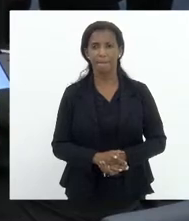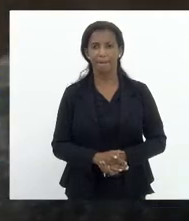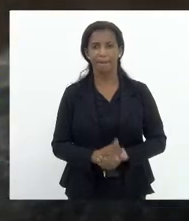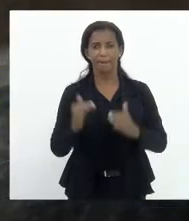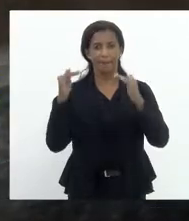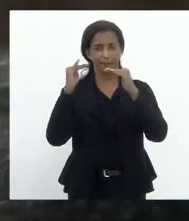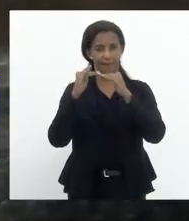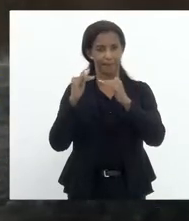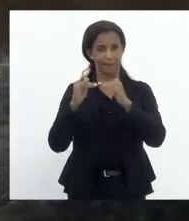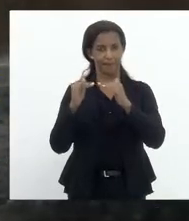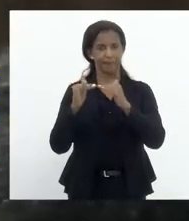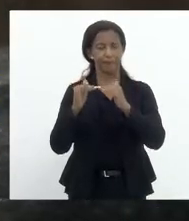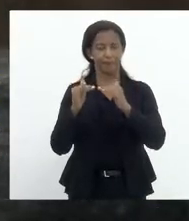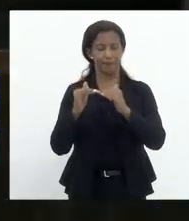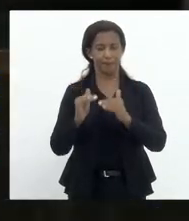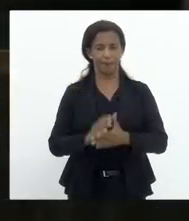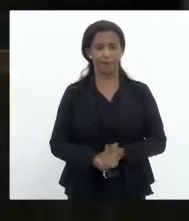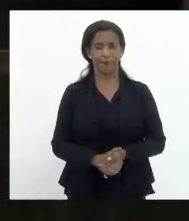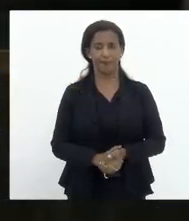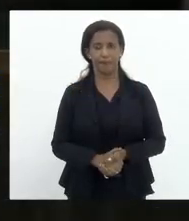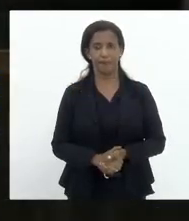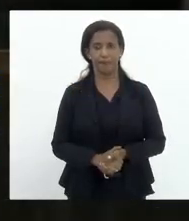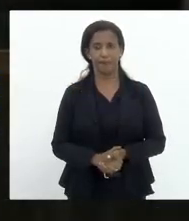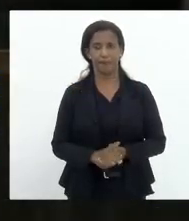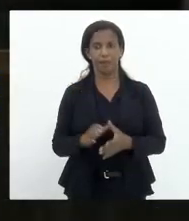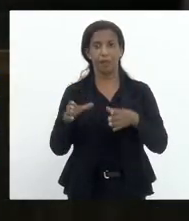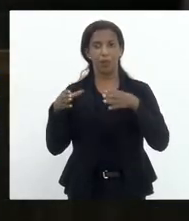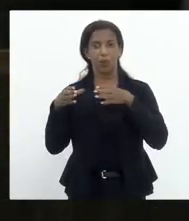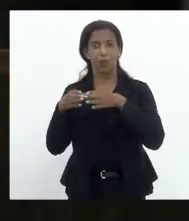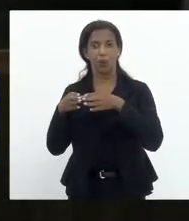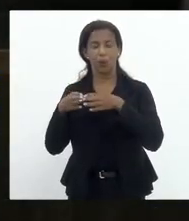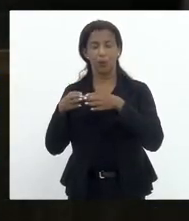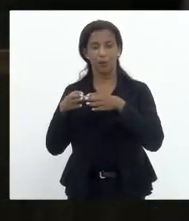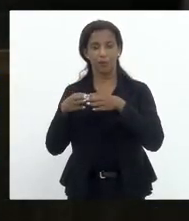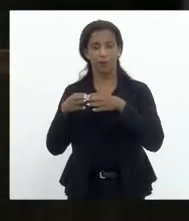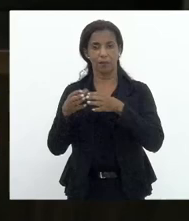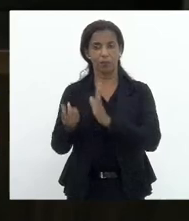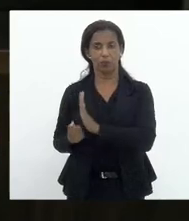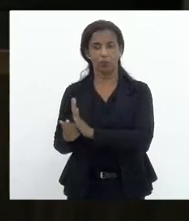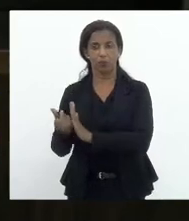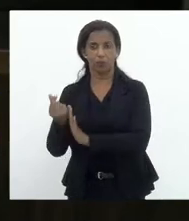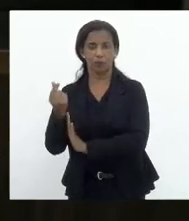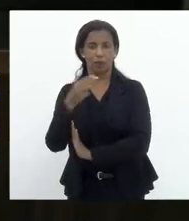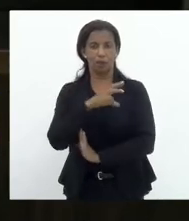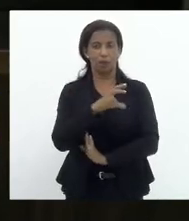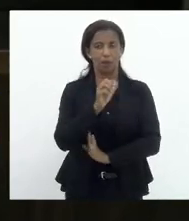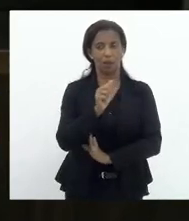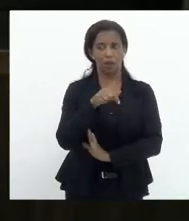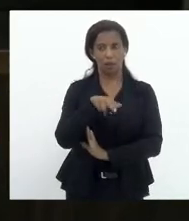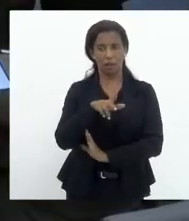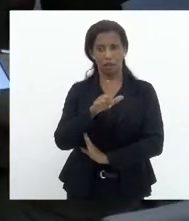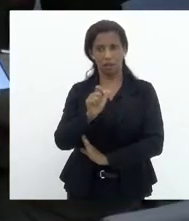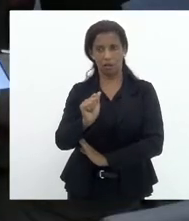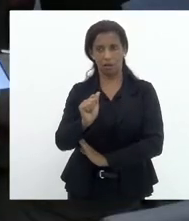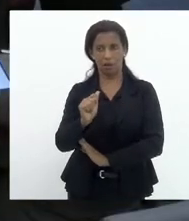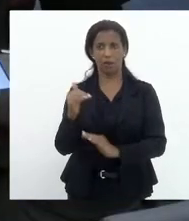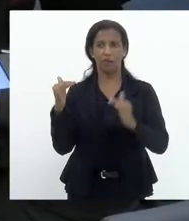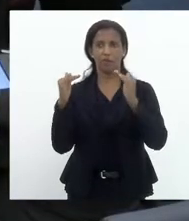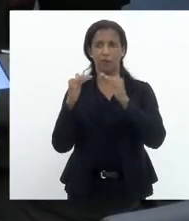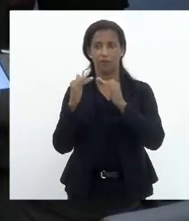o parecer favorável para o presidente da Comissão de orçamento apertado Márcio canela e